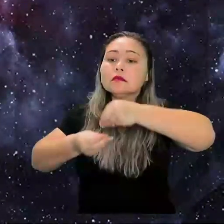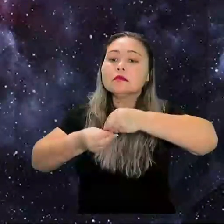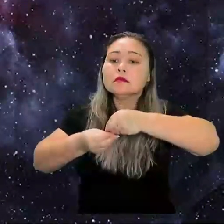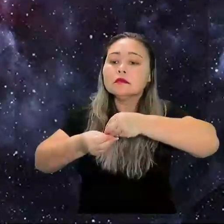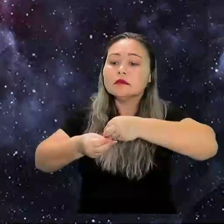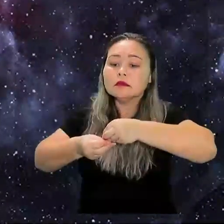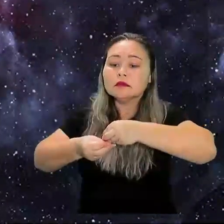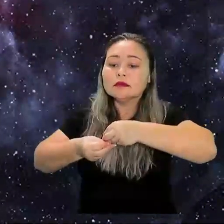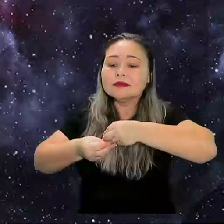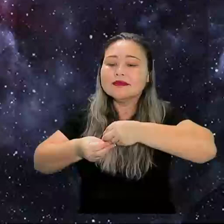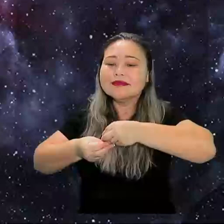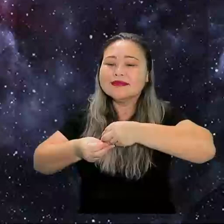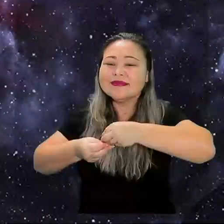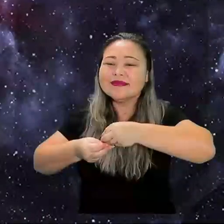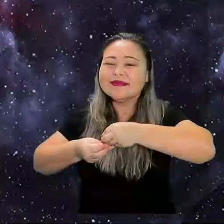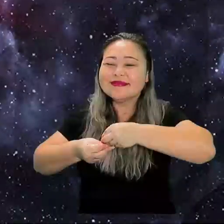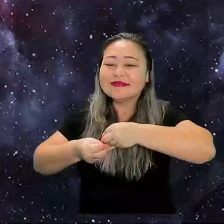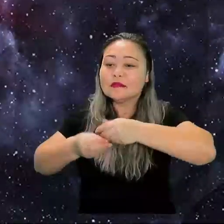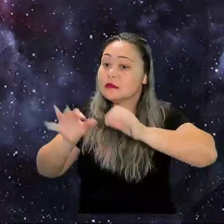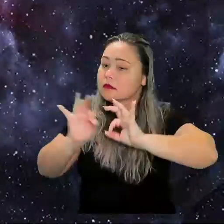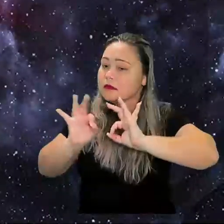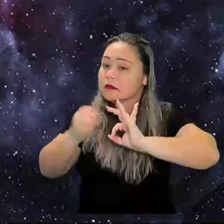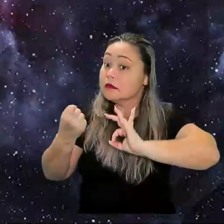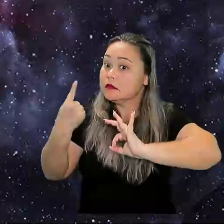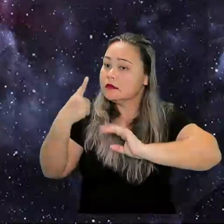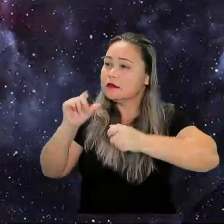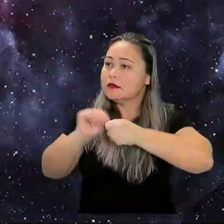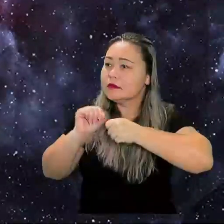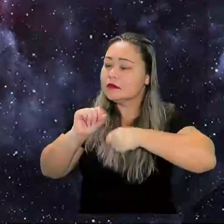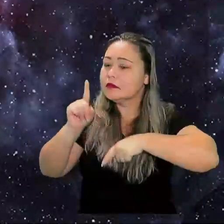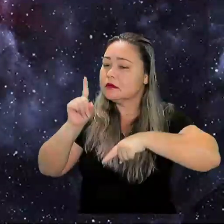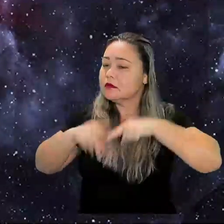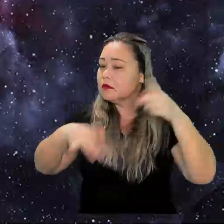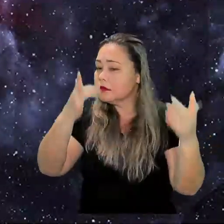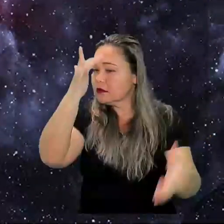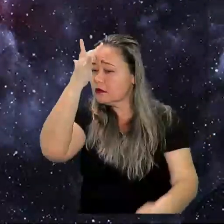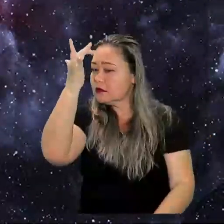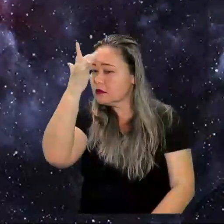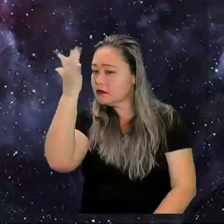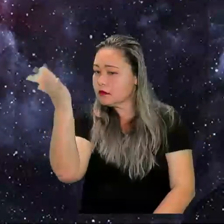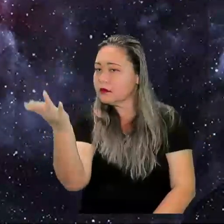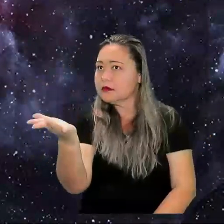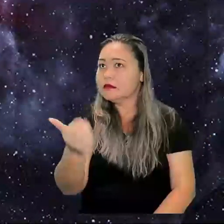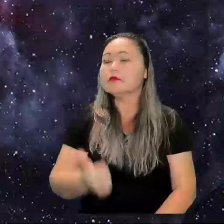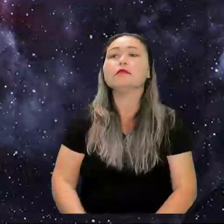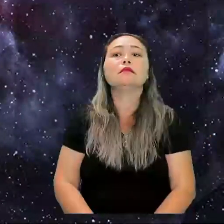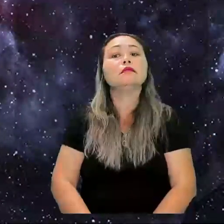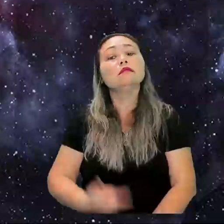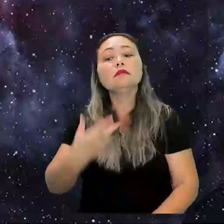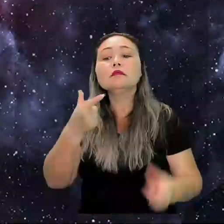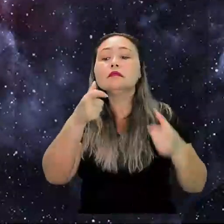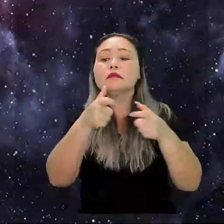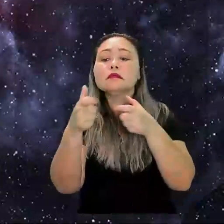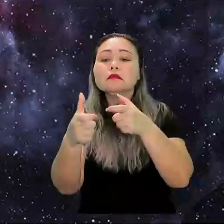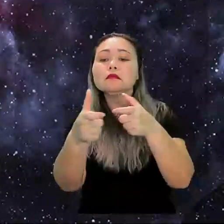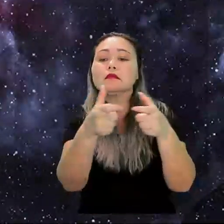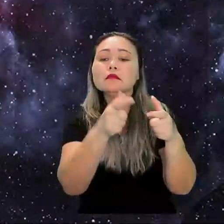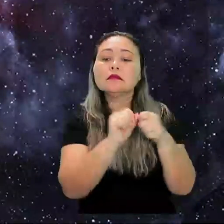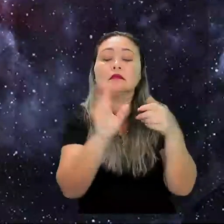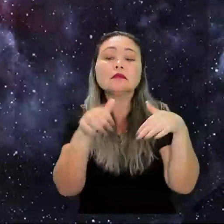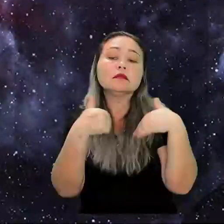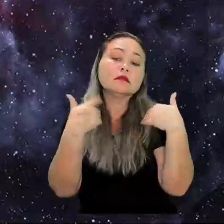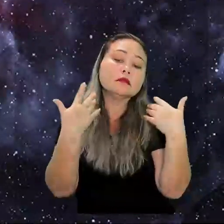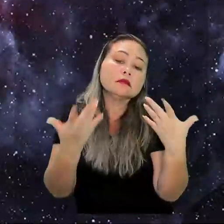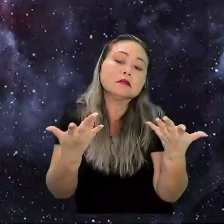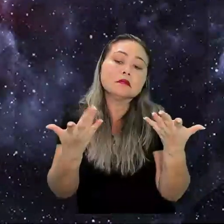mas que não tem nada de absurdo. É besteirinha, facinho. E pediu valor posicional. E olha